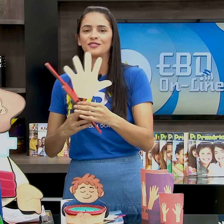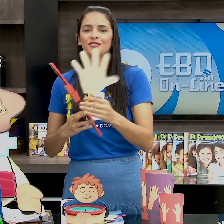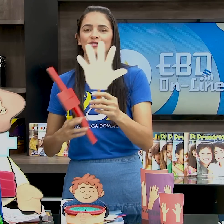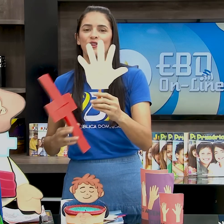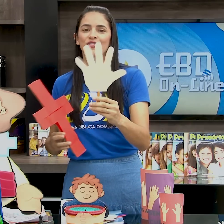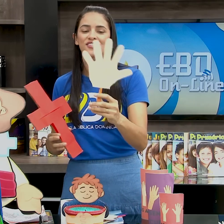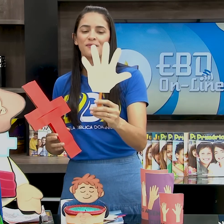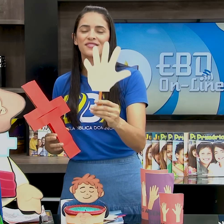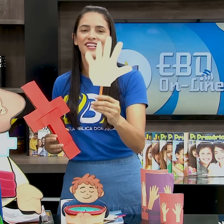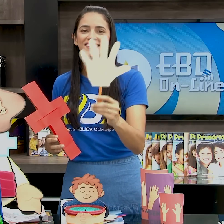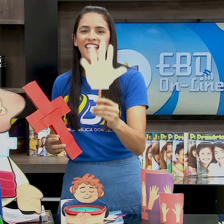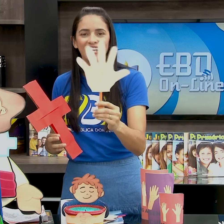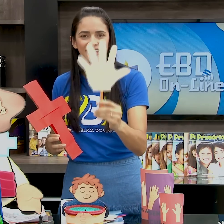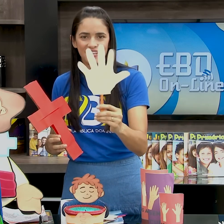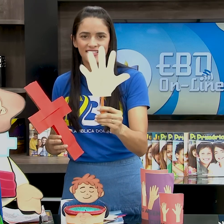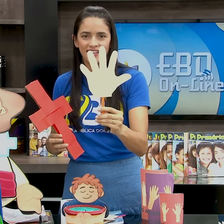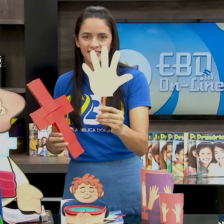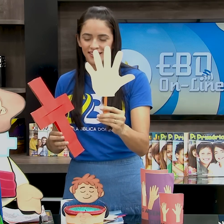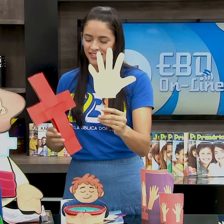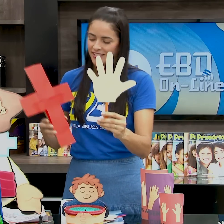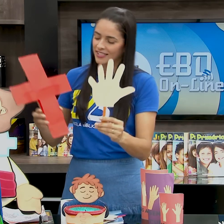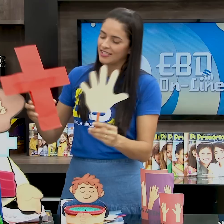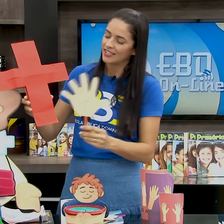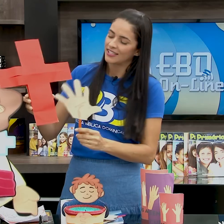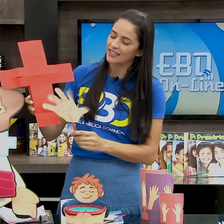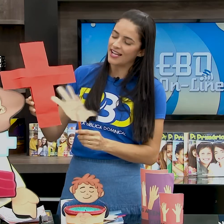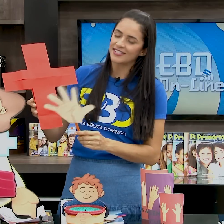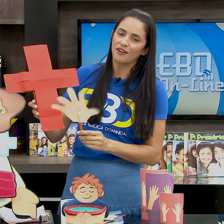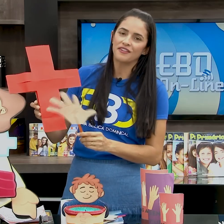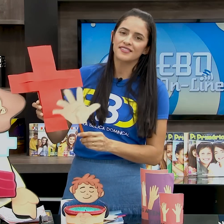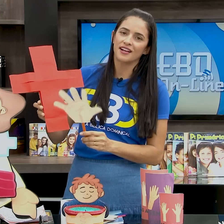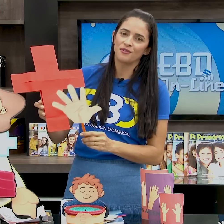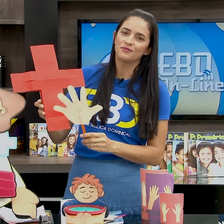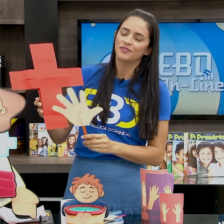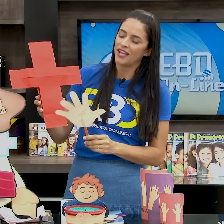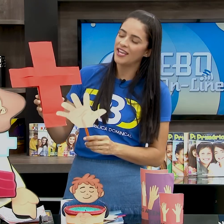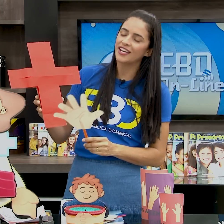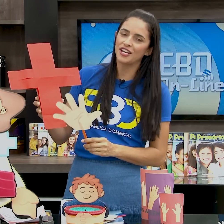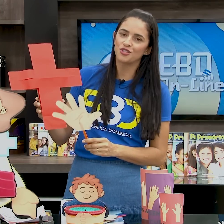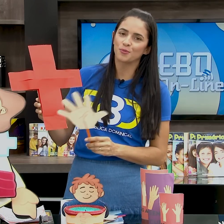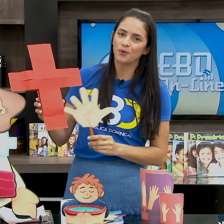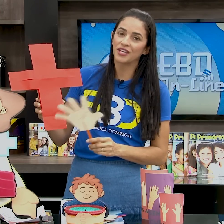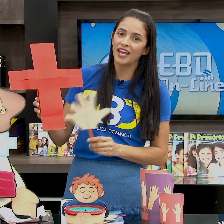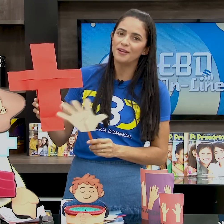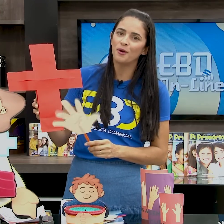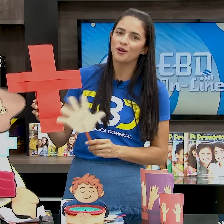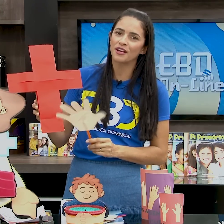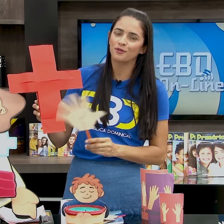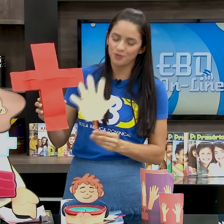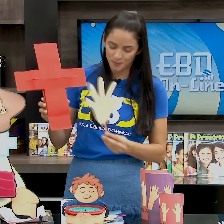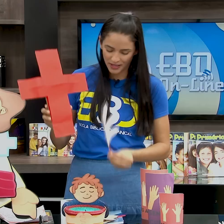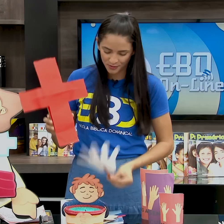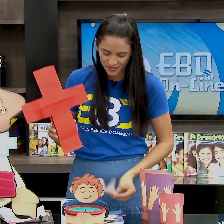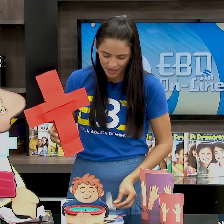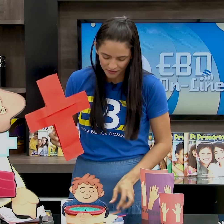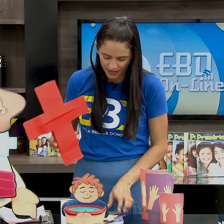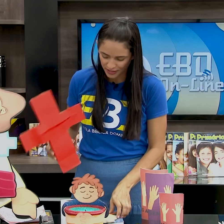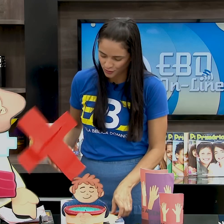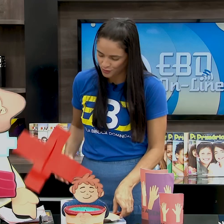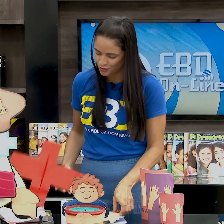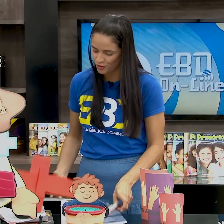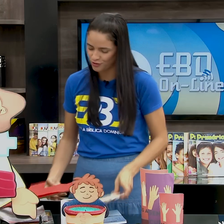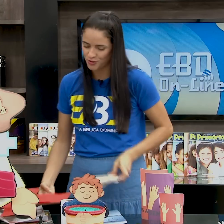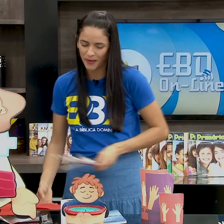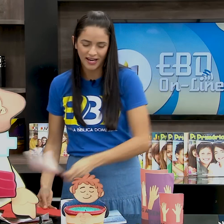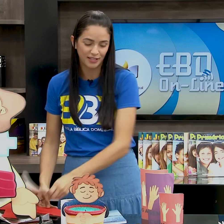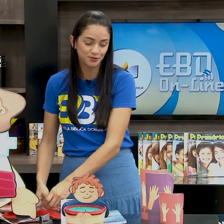ó nós temos a certeza da Salvação em Cristo porque ele morreu na cruz para nos salvar